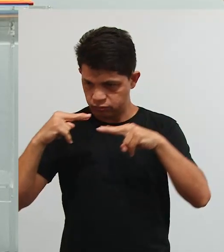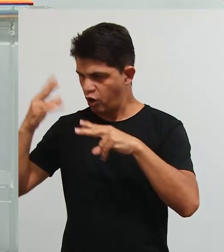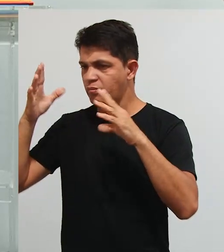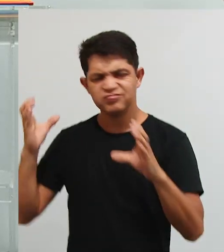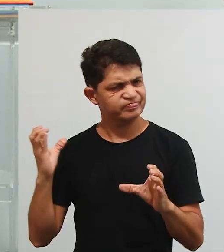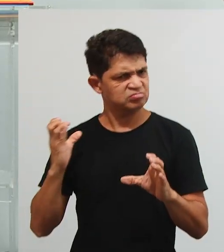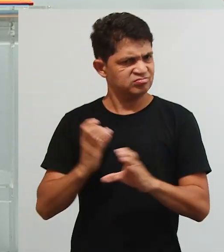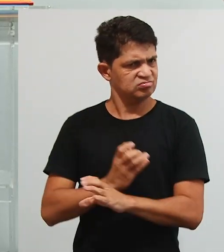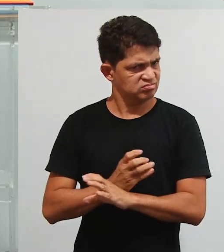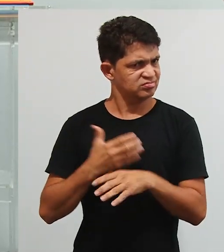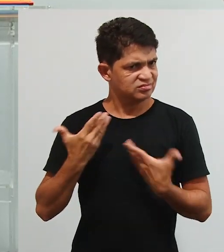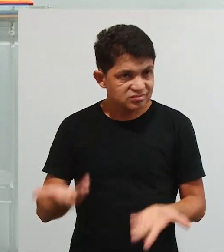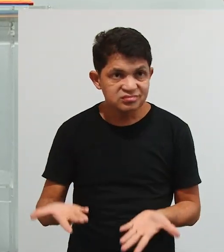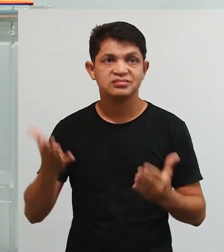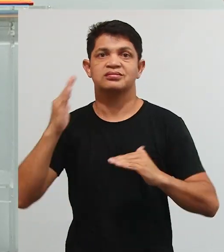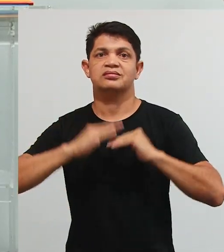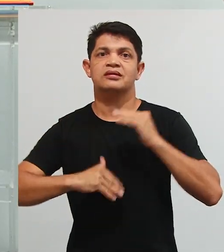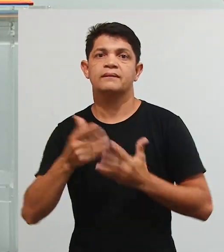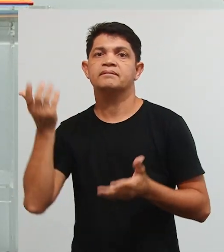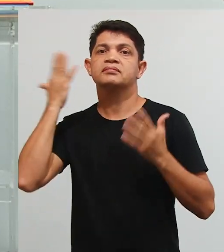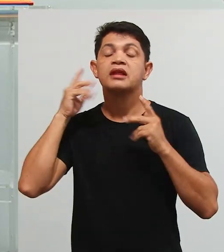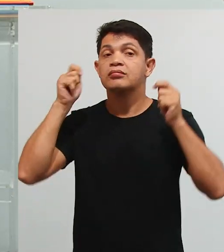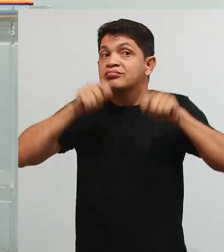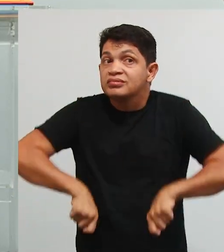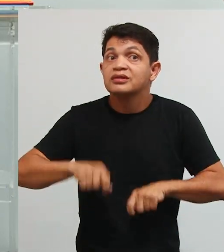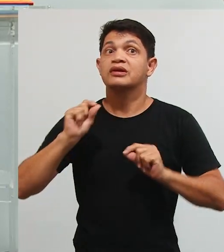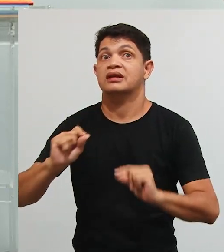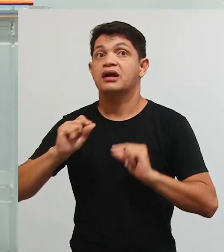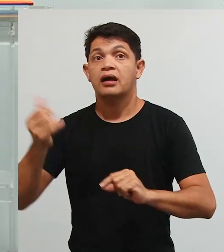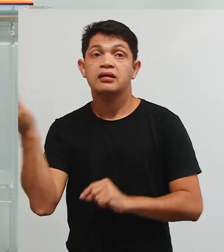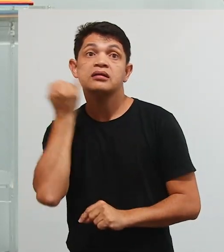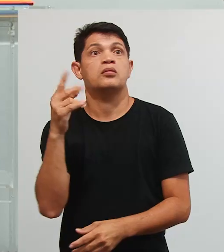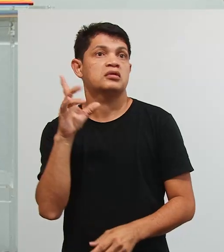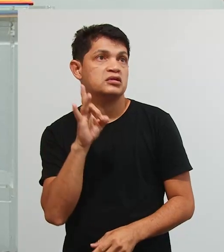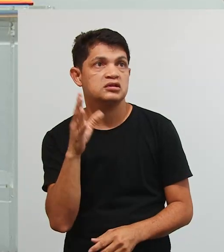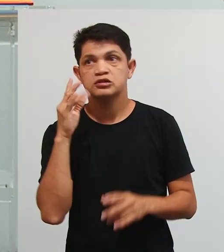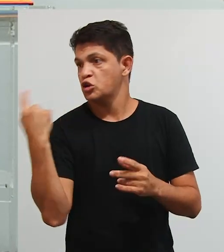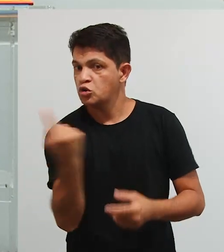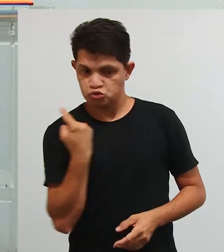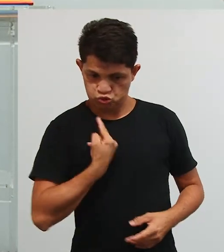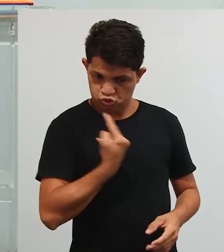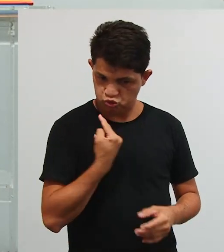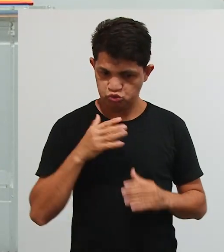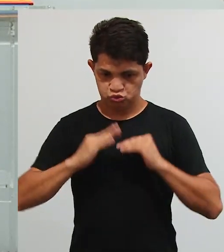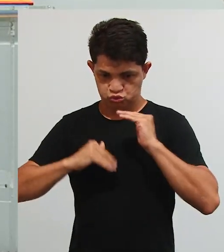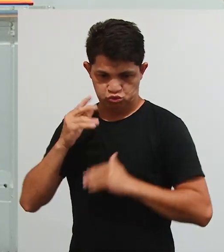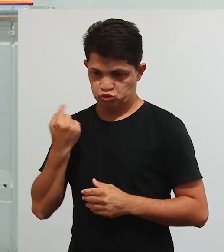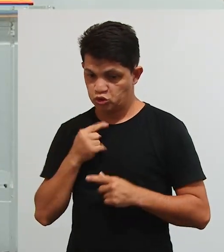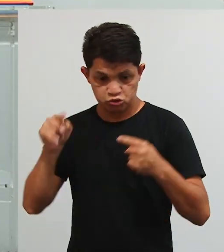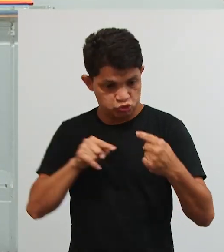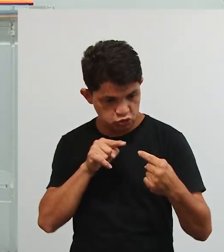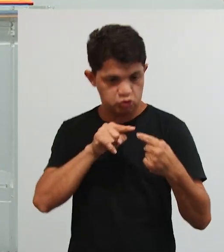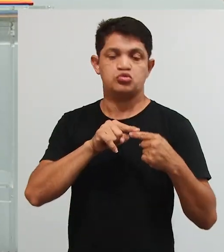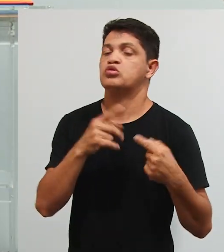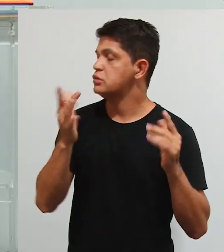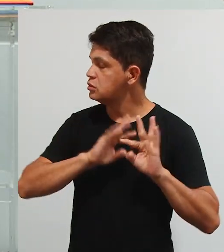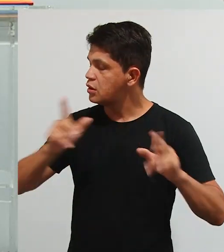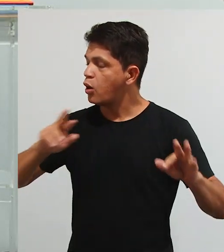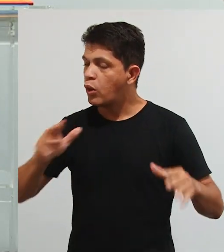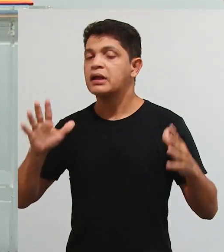e permite aos outros que estão com você refletir sobre o contexto, interrogar,